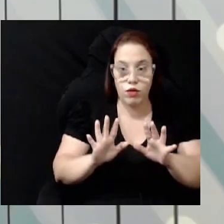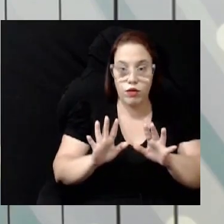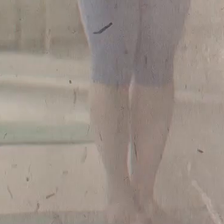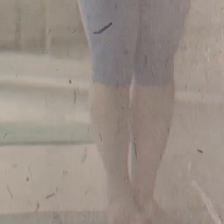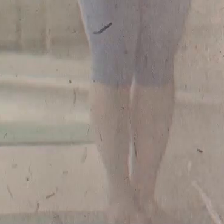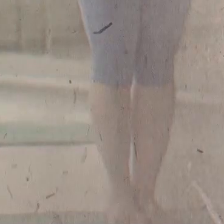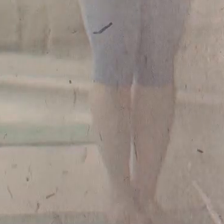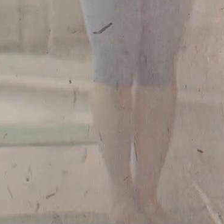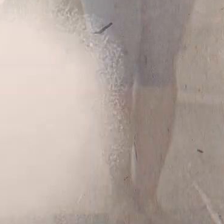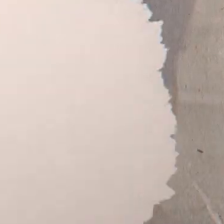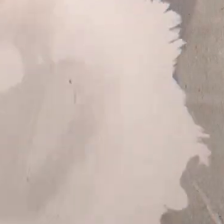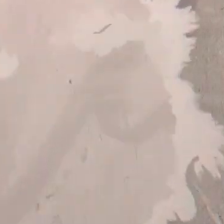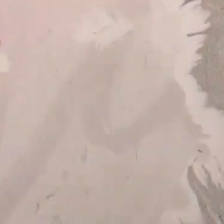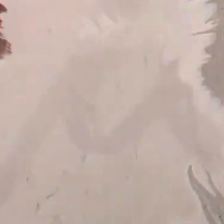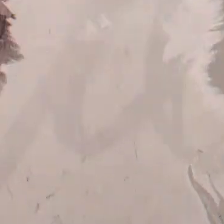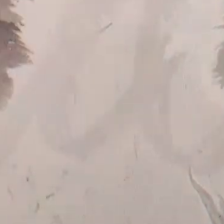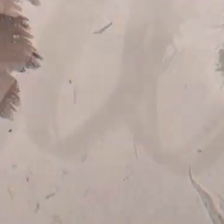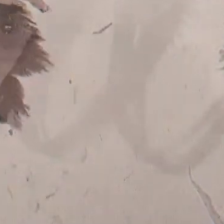voltamos.